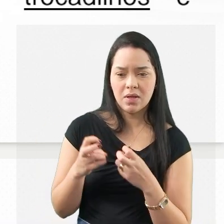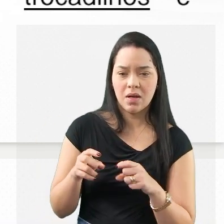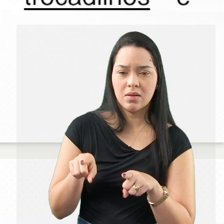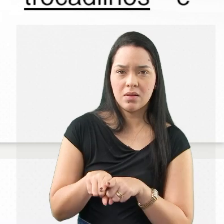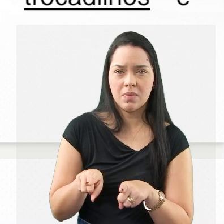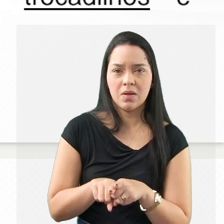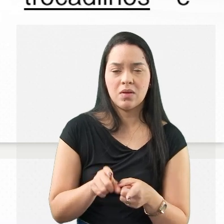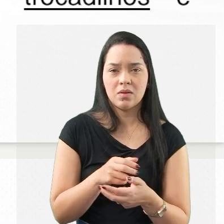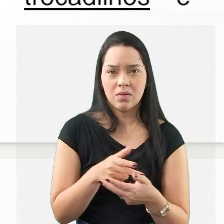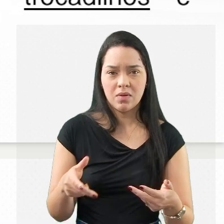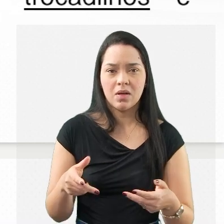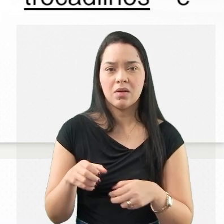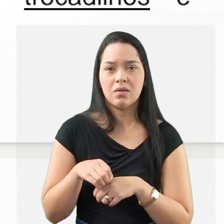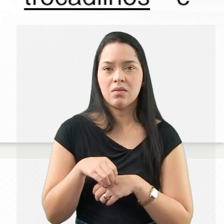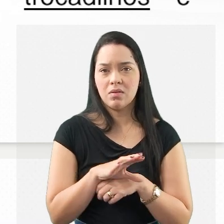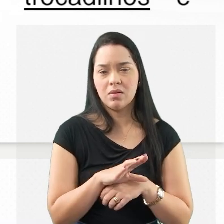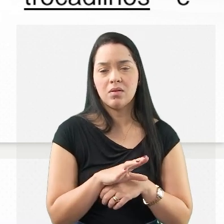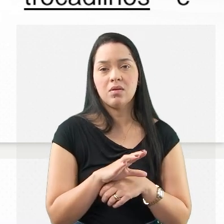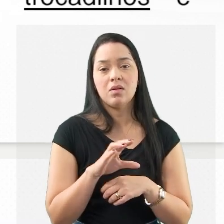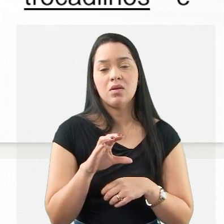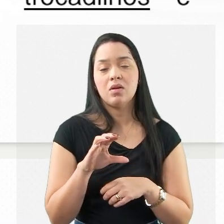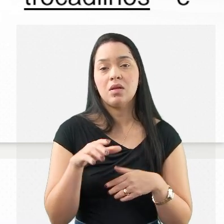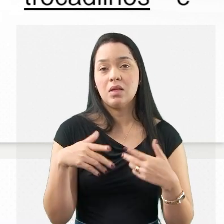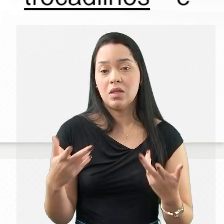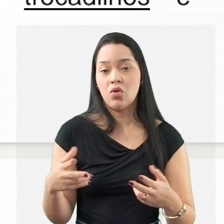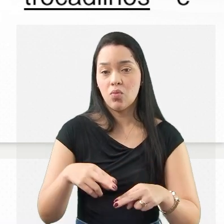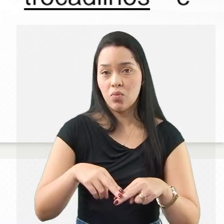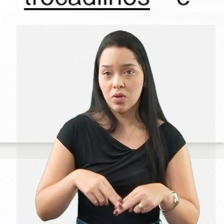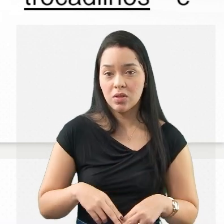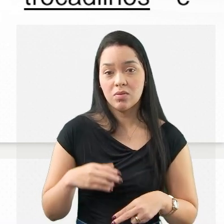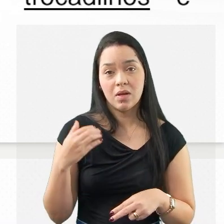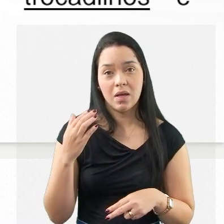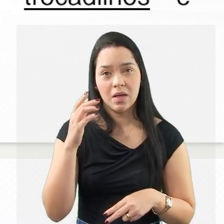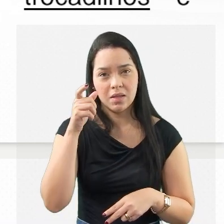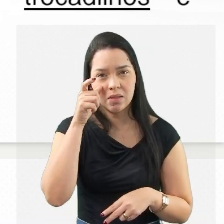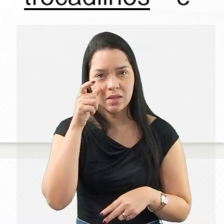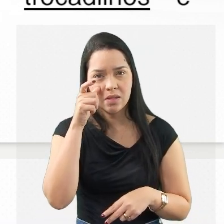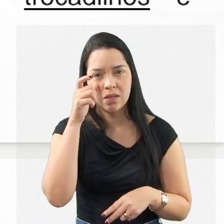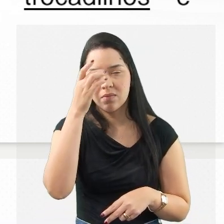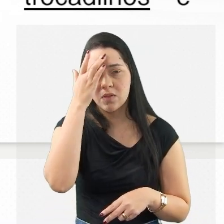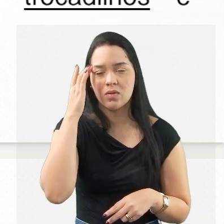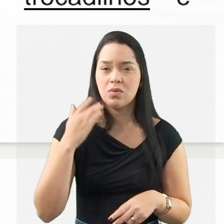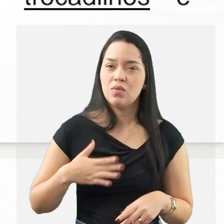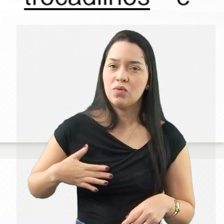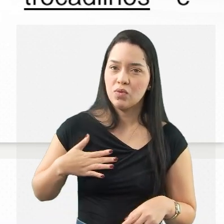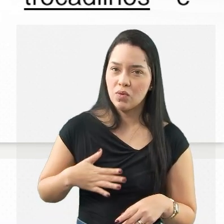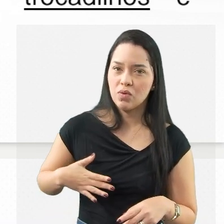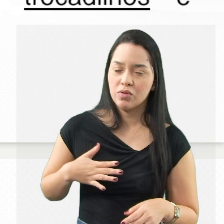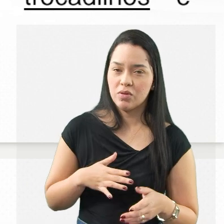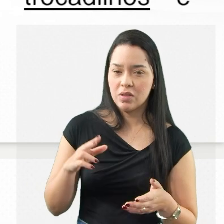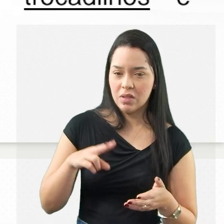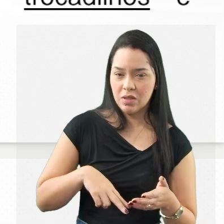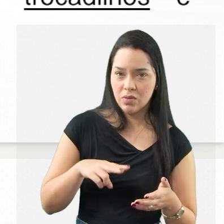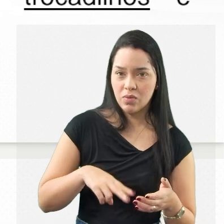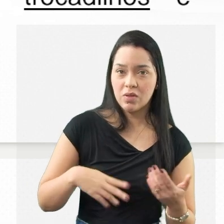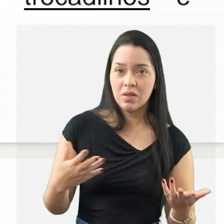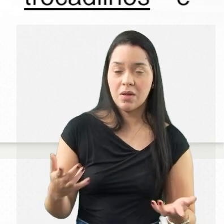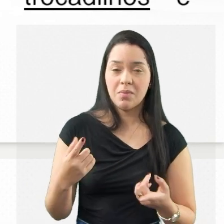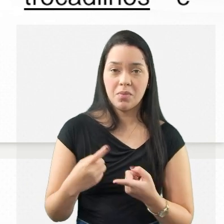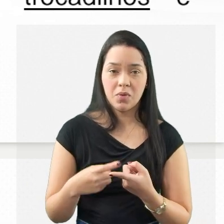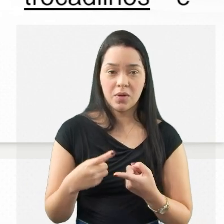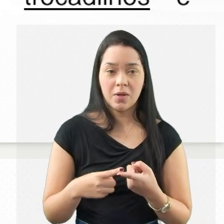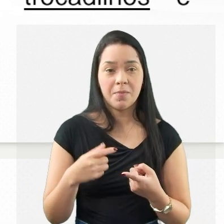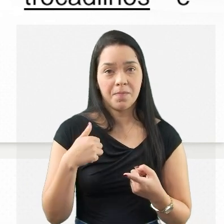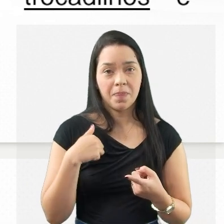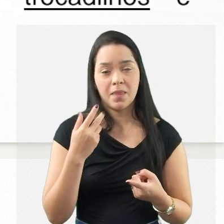essas mensagens transmitidas no cordel. Então, é por isso que muitas vezes é interessante, as pessoas gostam de fazer a leitura desse gênero literário, porque eu